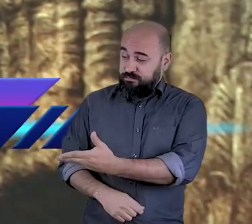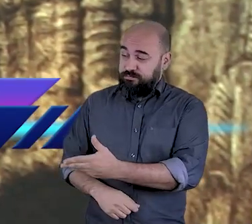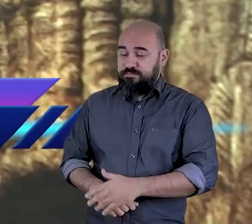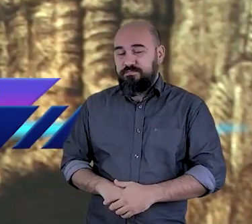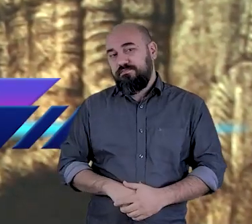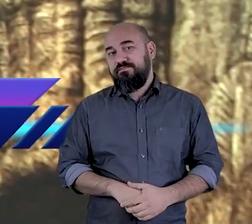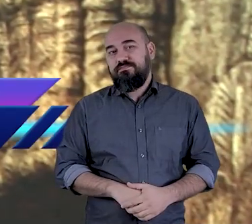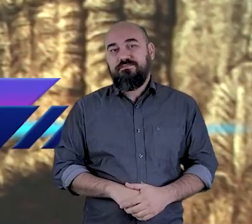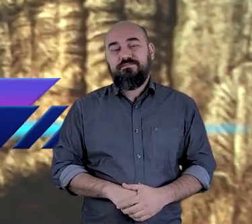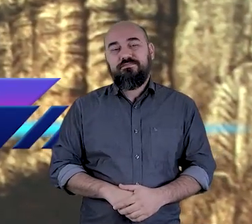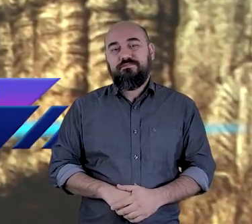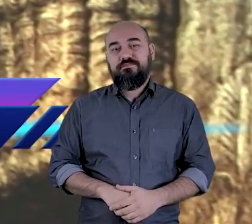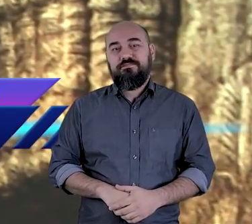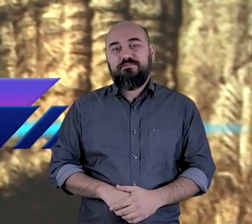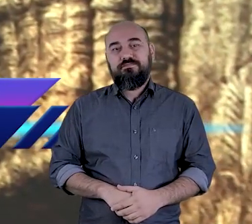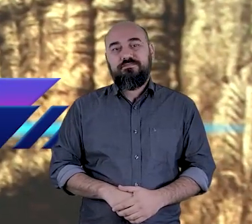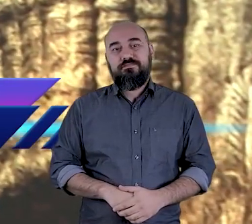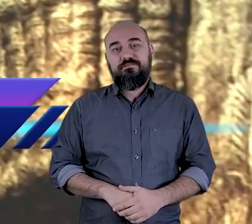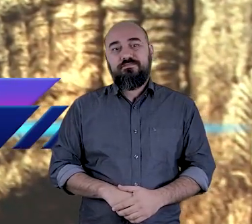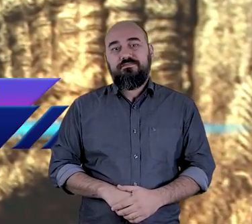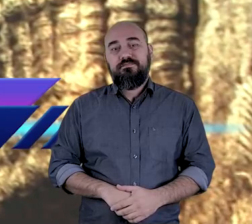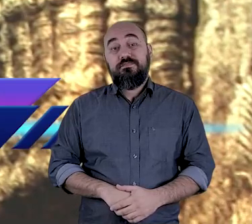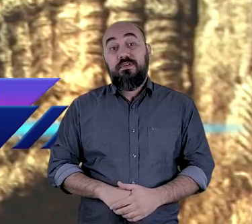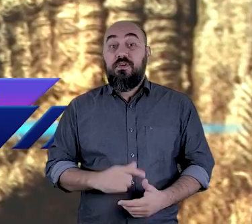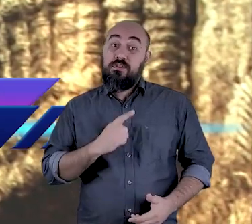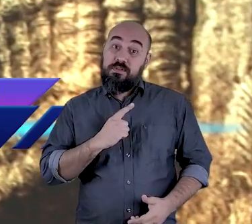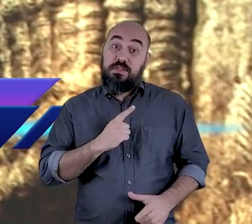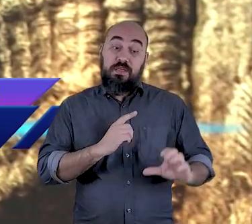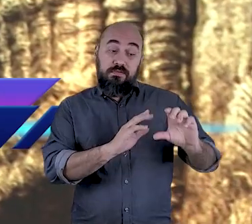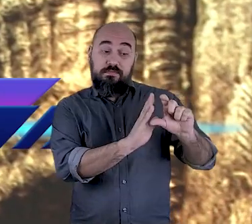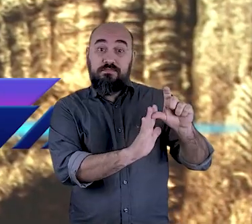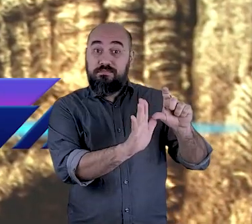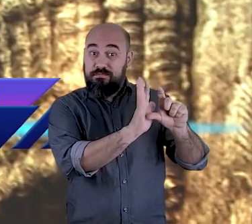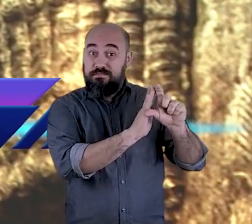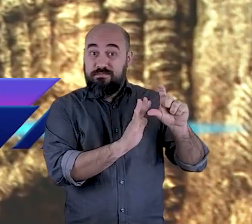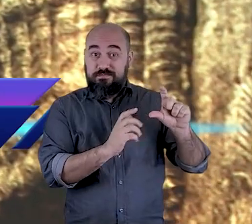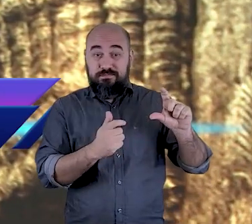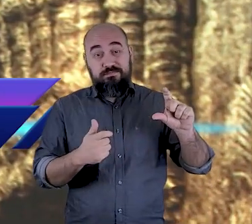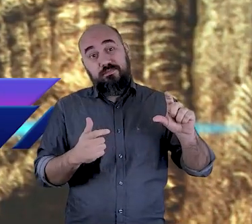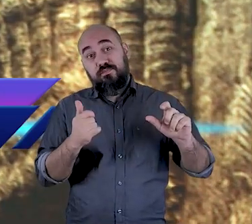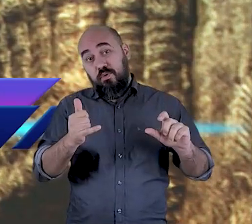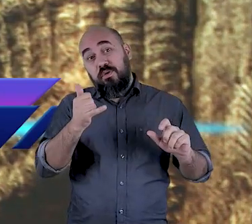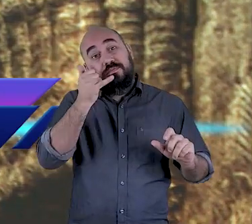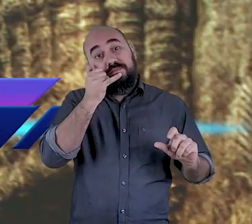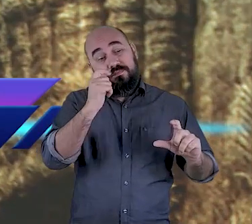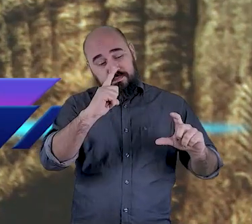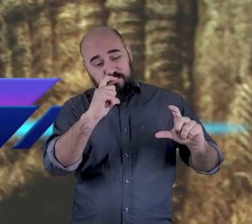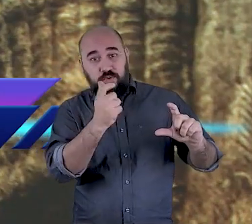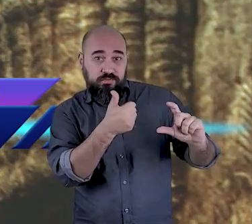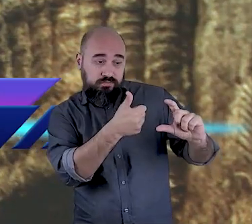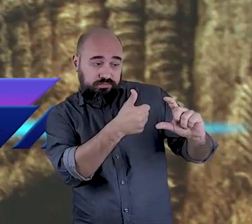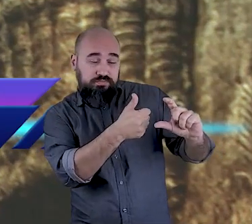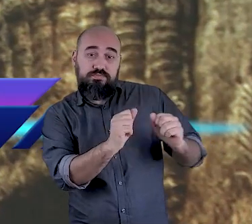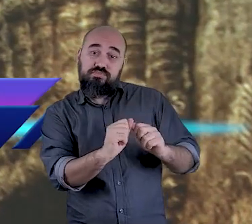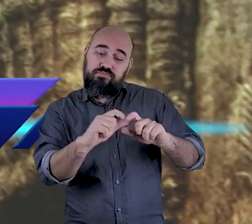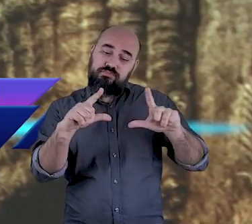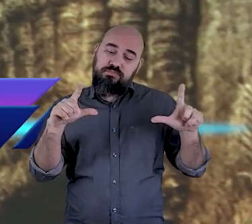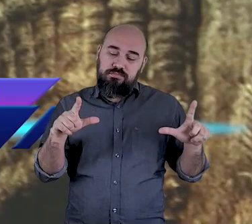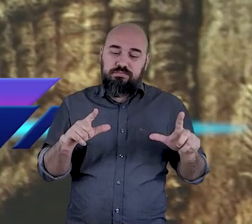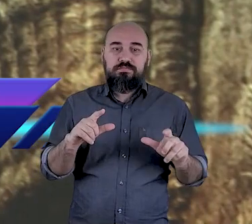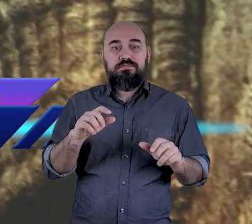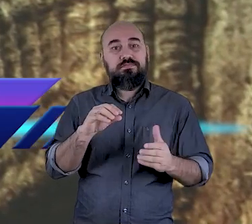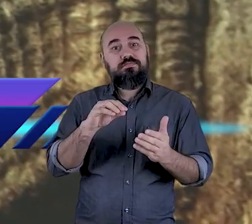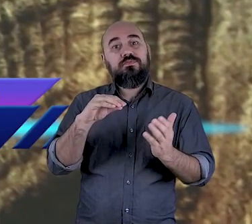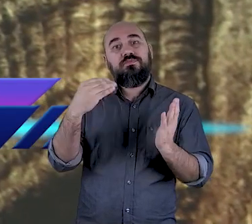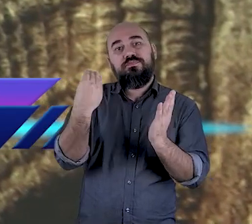tempo.com/escola bíblica ou ainda está aparecendo um QR Code agora na tela aqui da TV Novo Tempo você pode apontar o